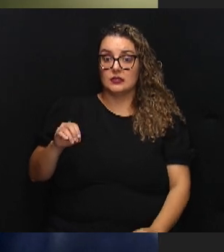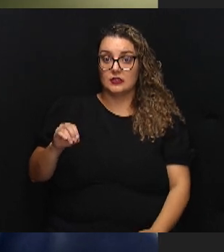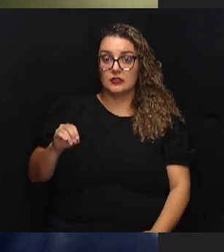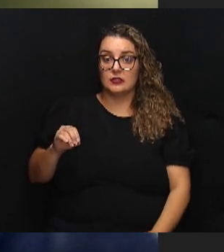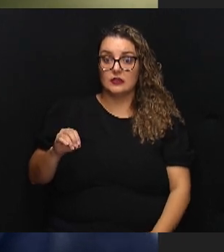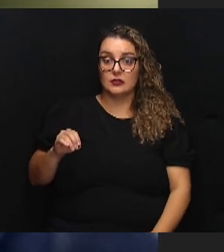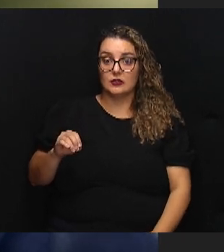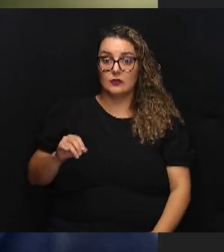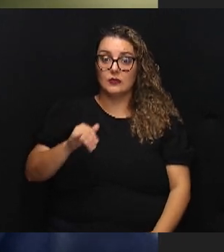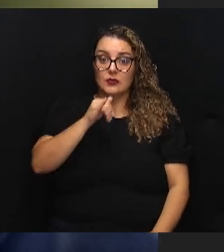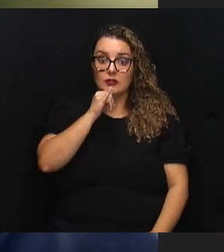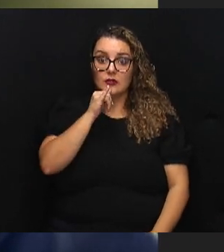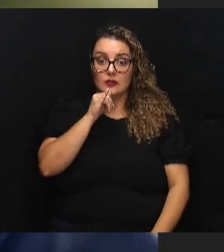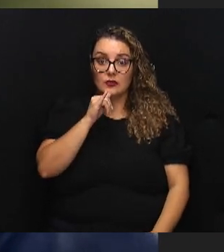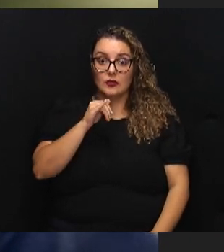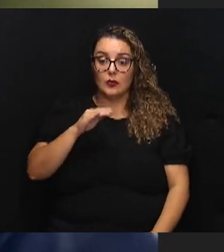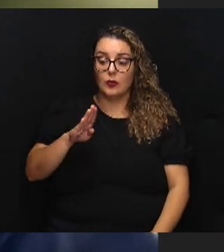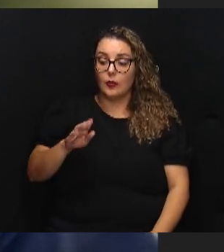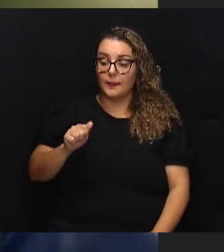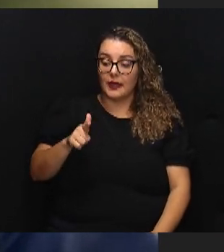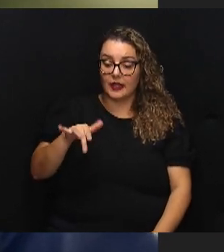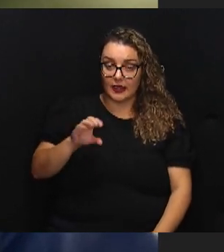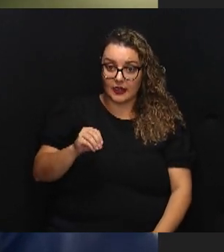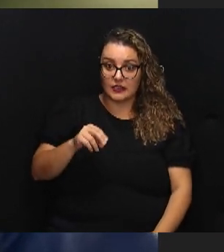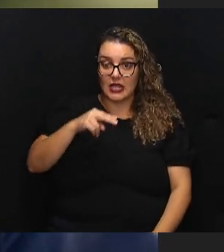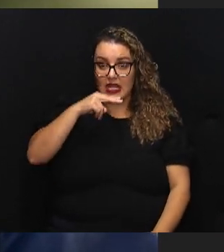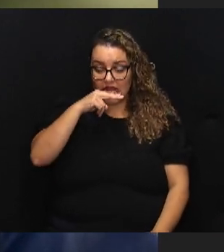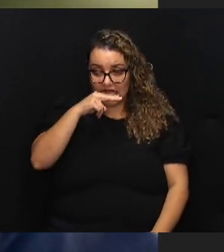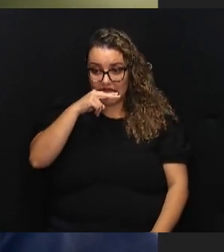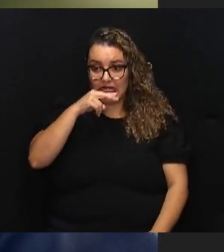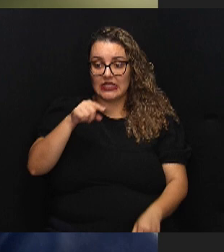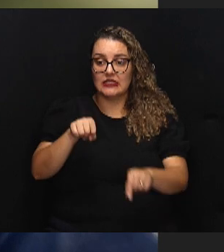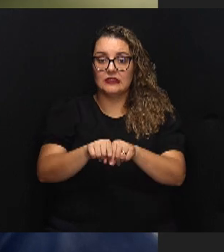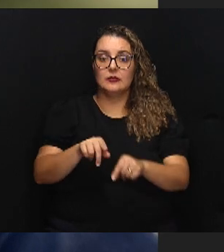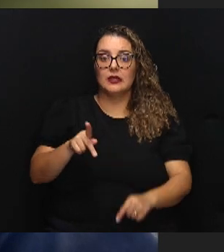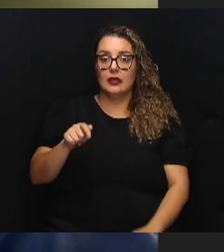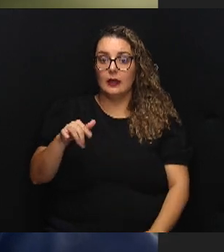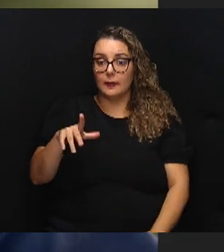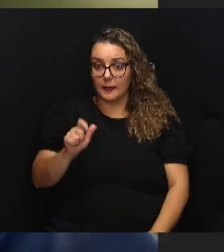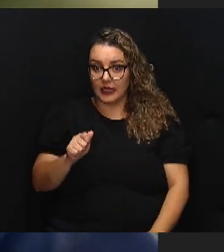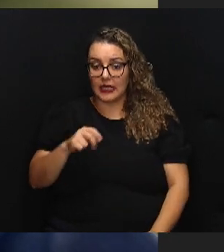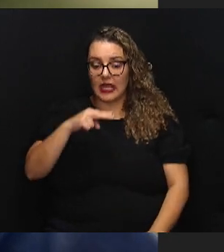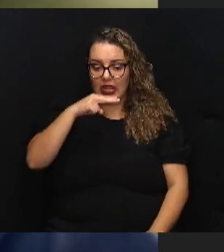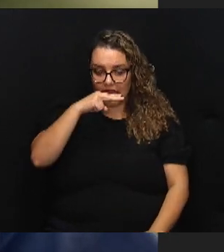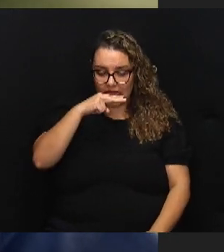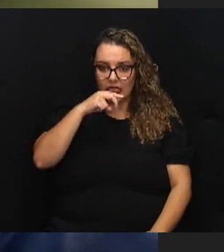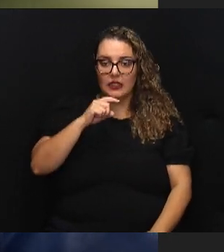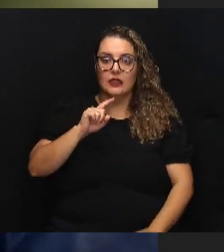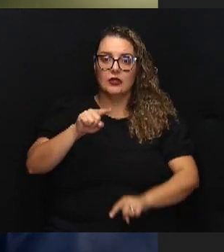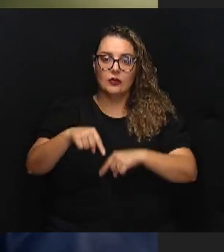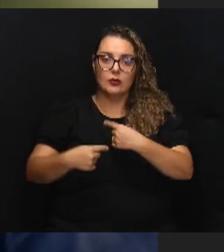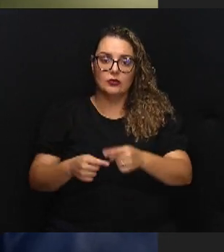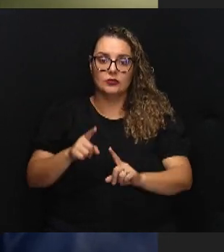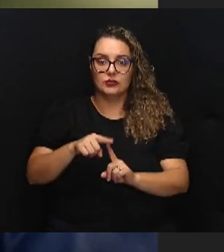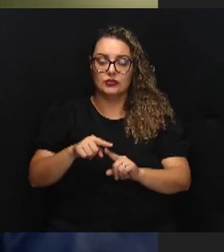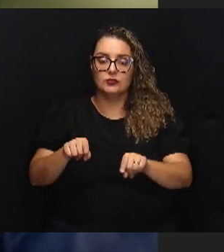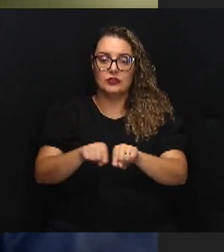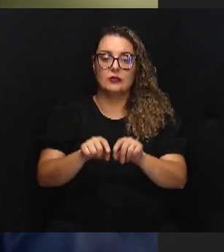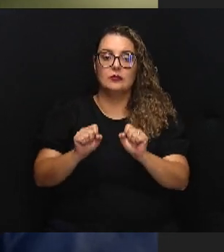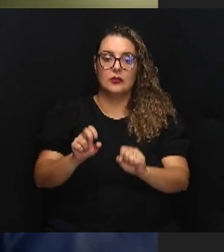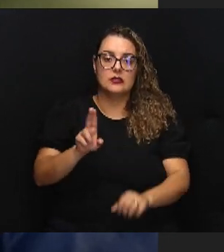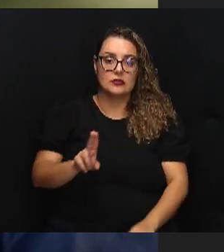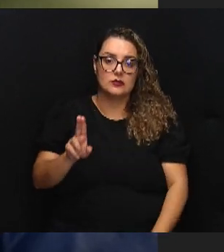por exemplo, da cana-de-açúcar. O bagaço e a palha da cana-de-açúcar. Pode ser utilizado outros tipos de resíduos, como